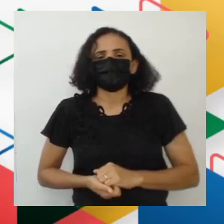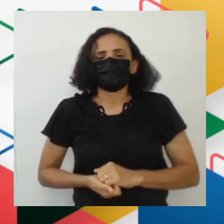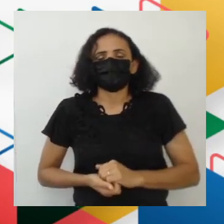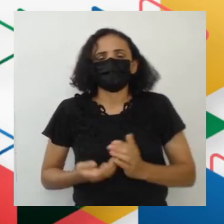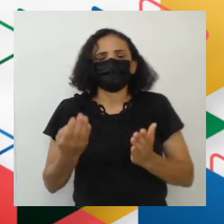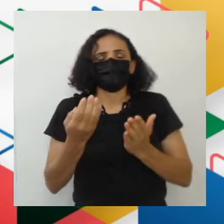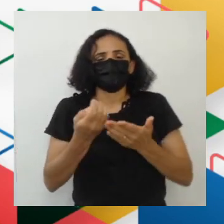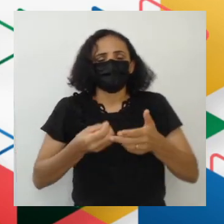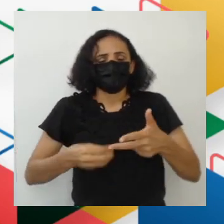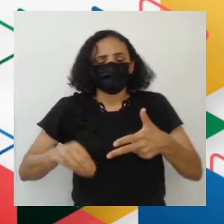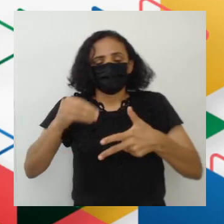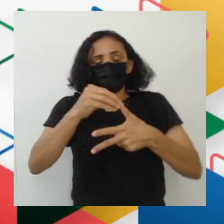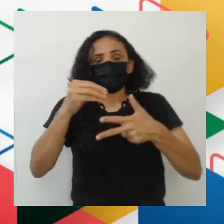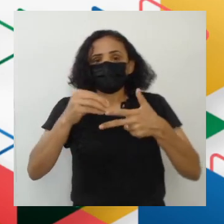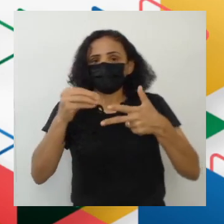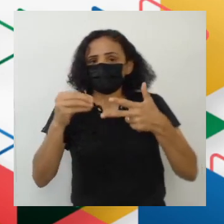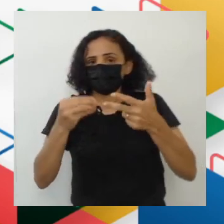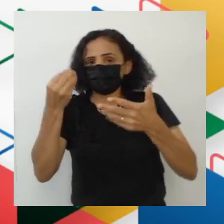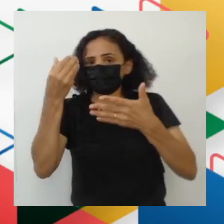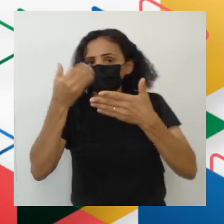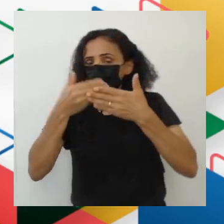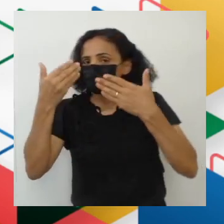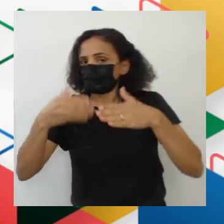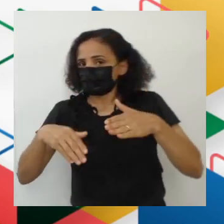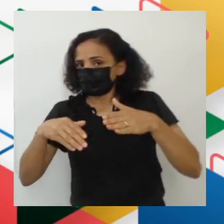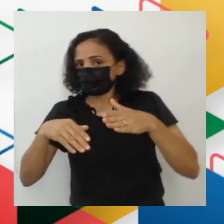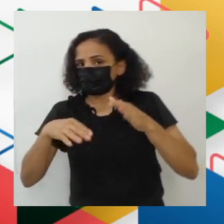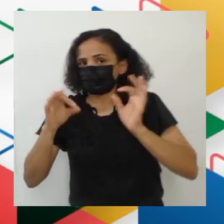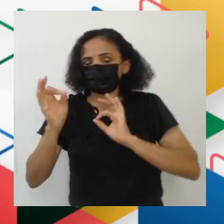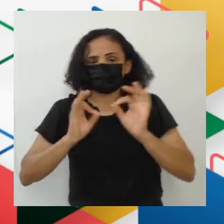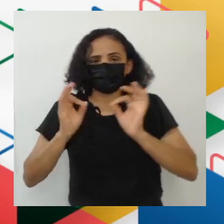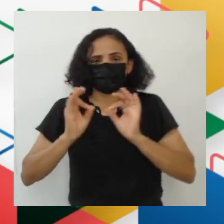a prova do Enem trabalha com